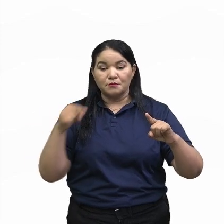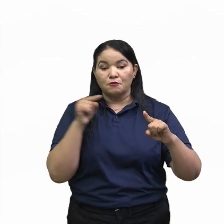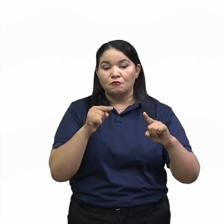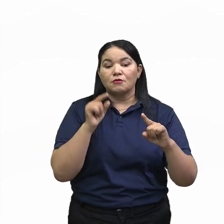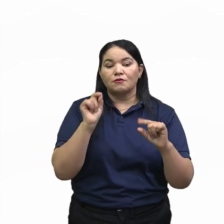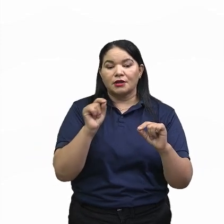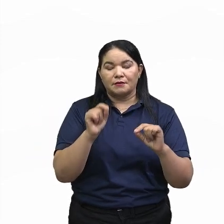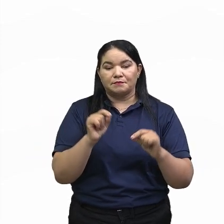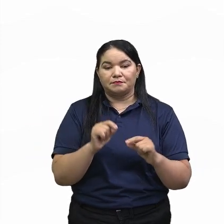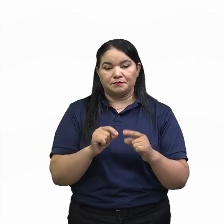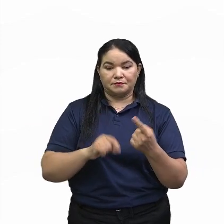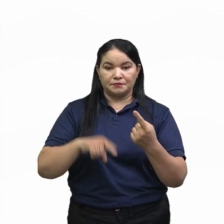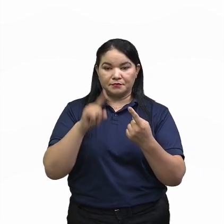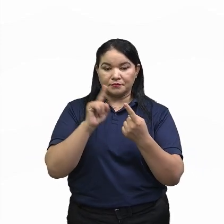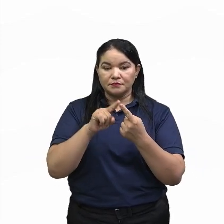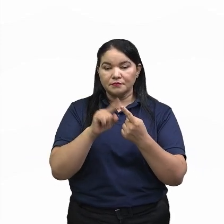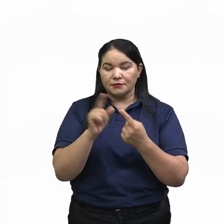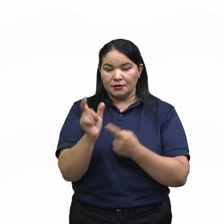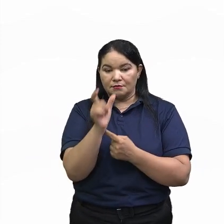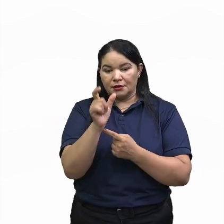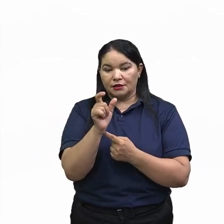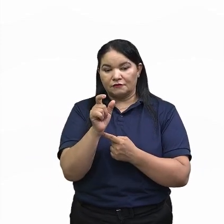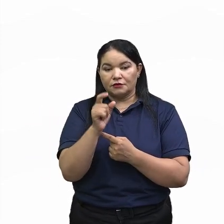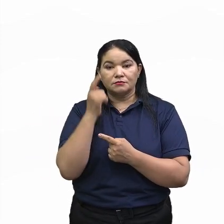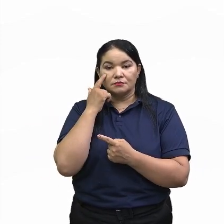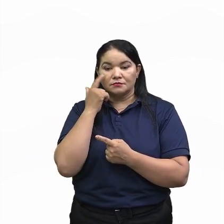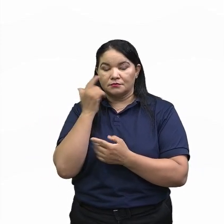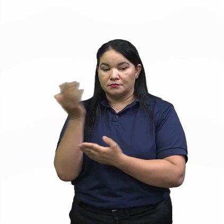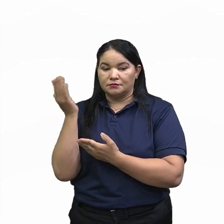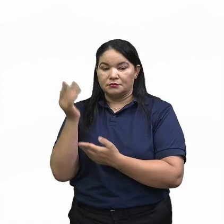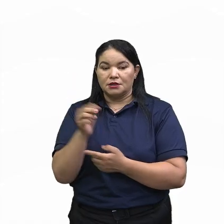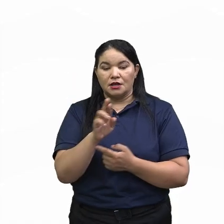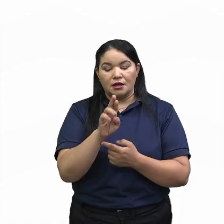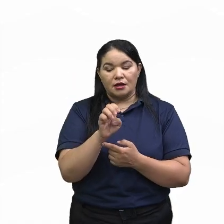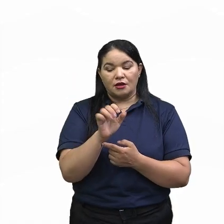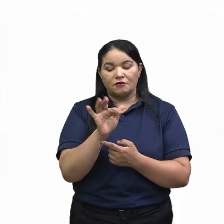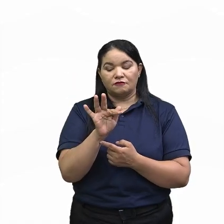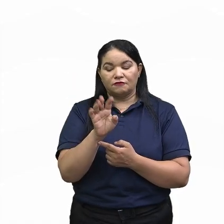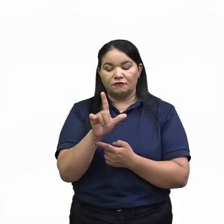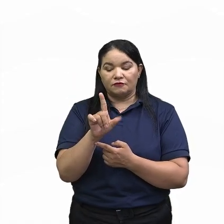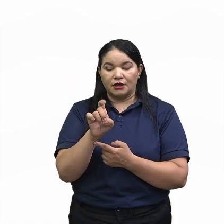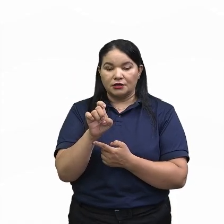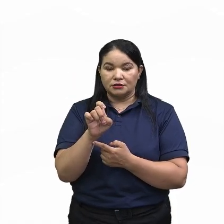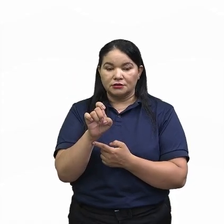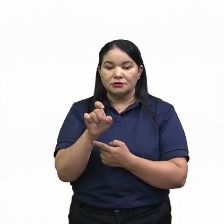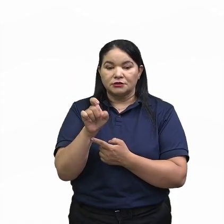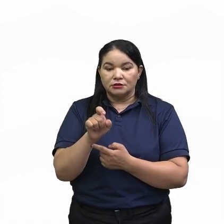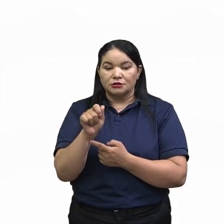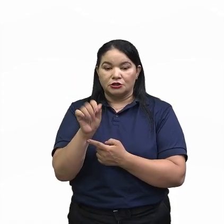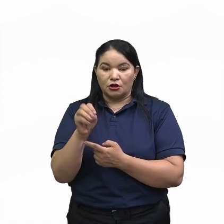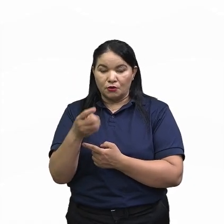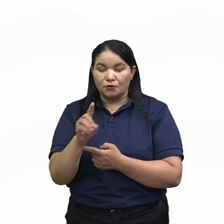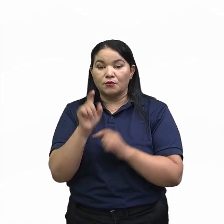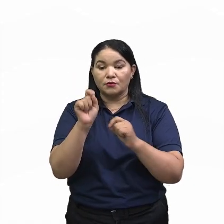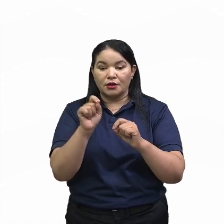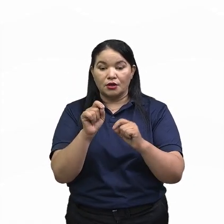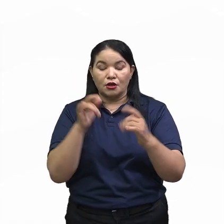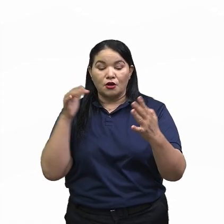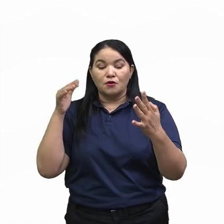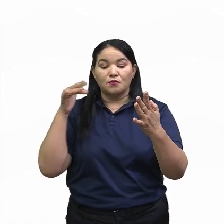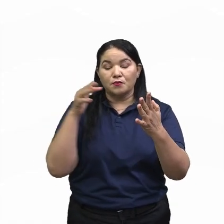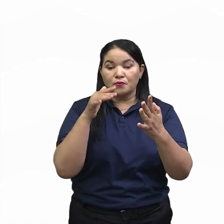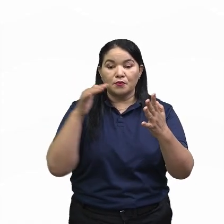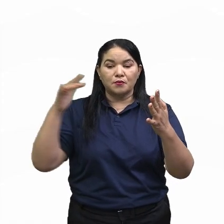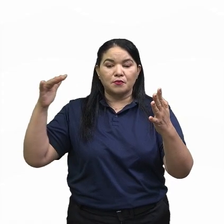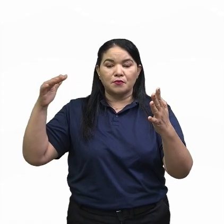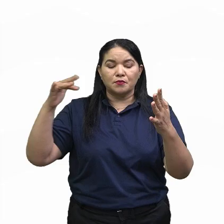reflexão. Então, reflexão sonora é quando uma onda sonora propaga-se e encontra um